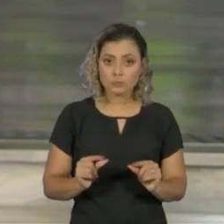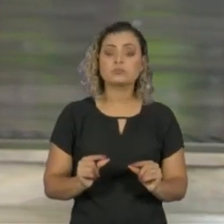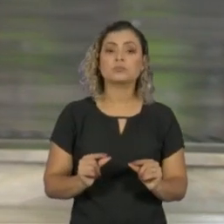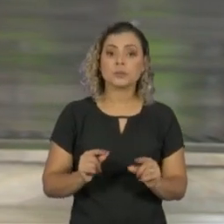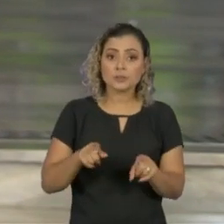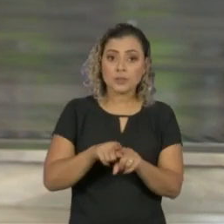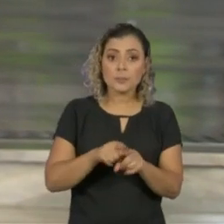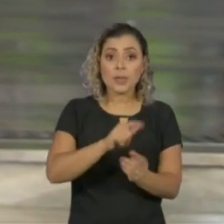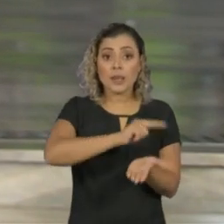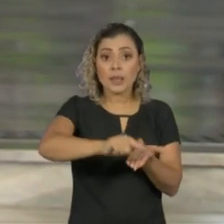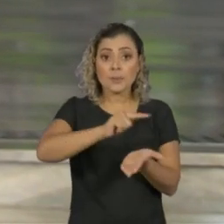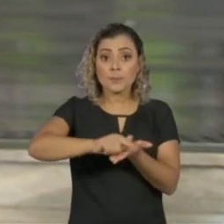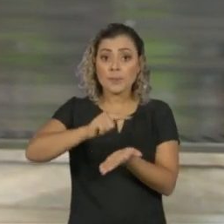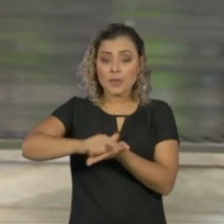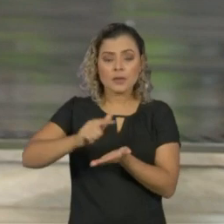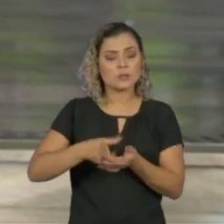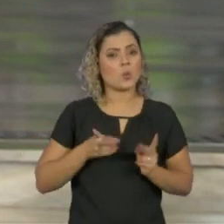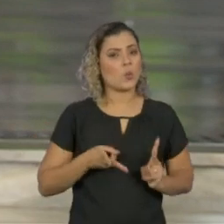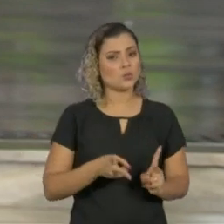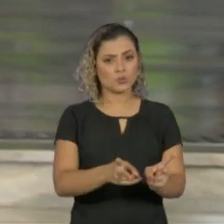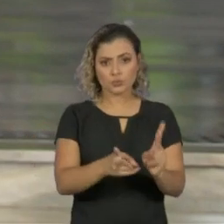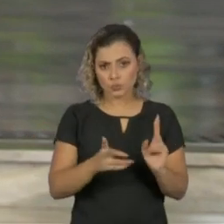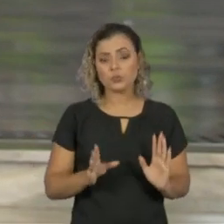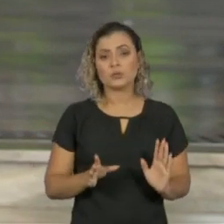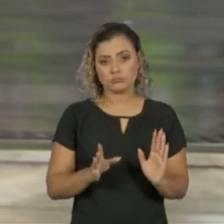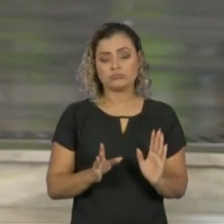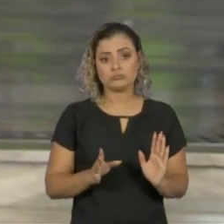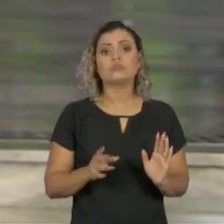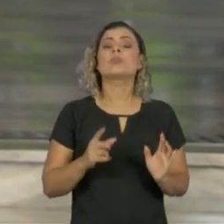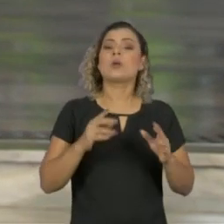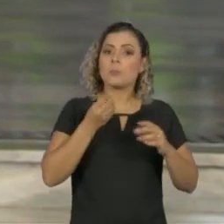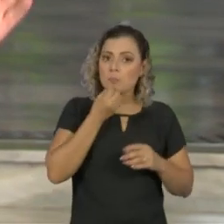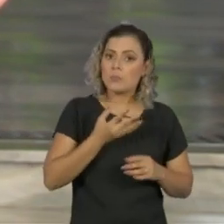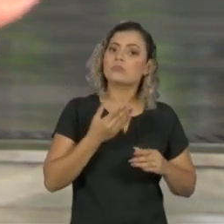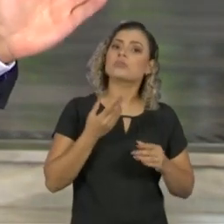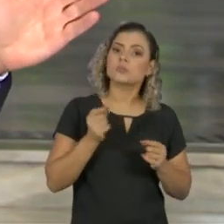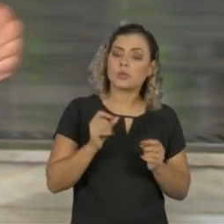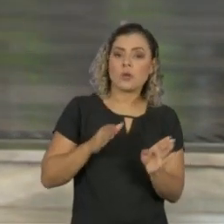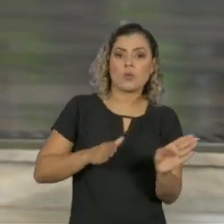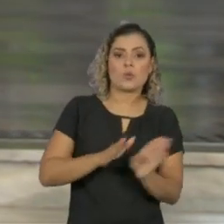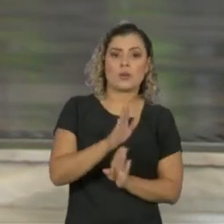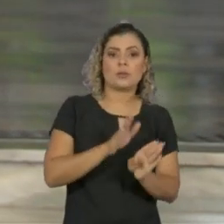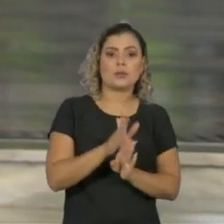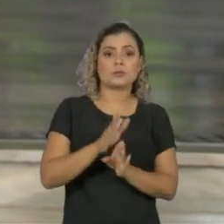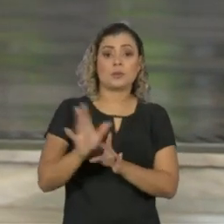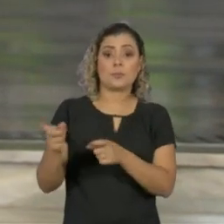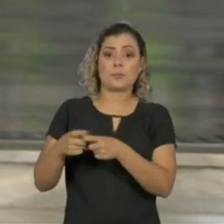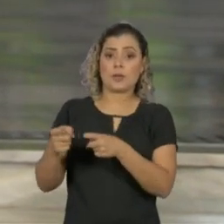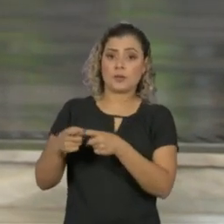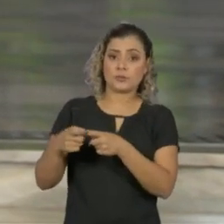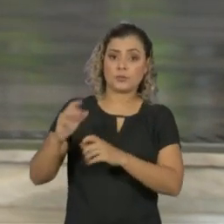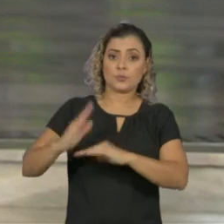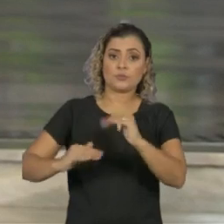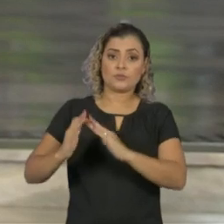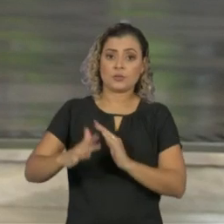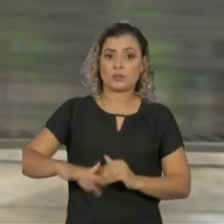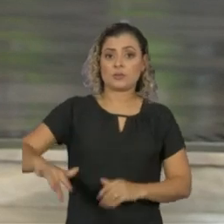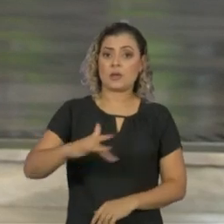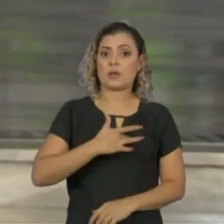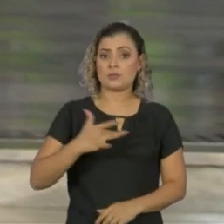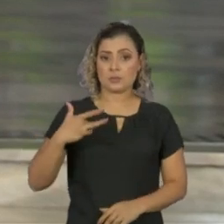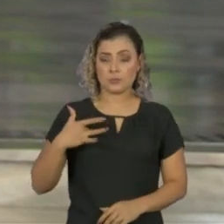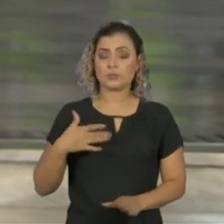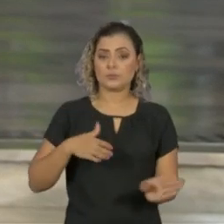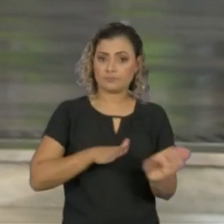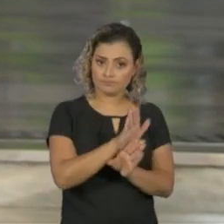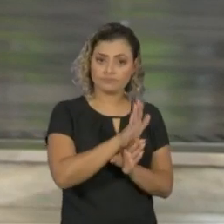programas de higienização que estão sendo feitos estão atendendo à recomendação sanitária dos profissionais de